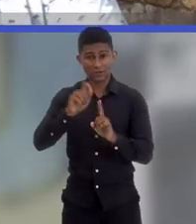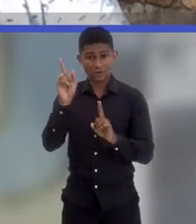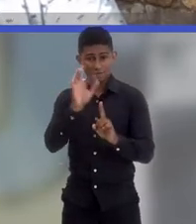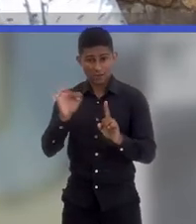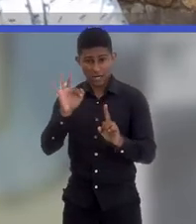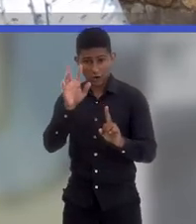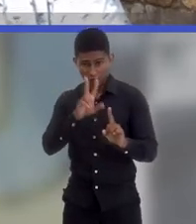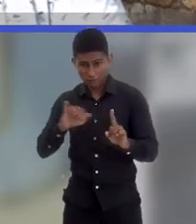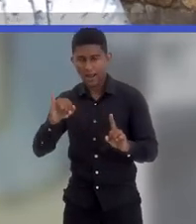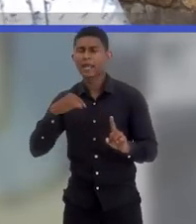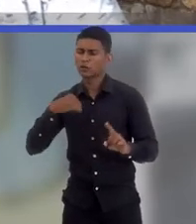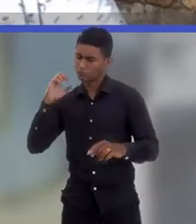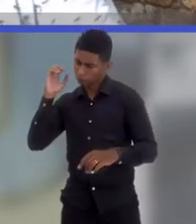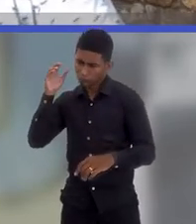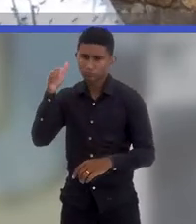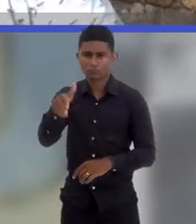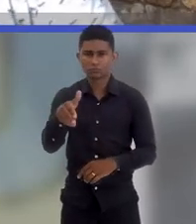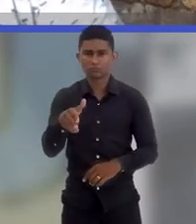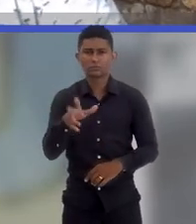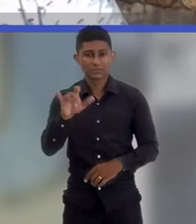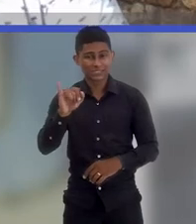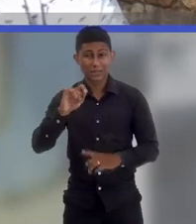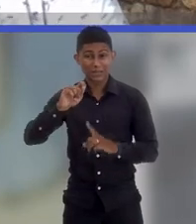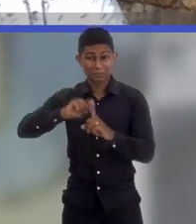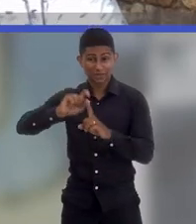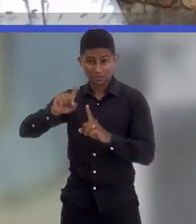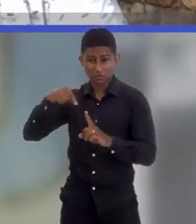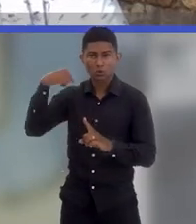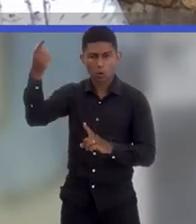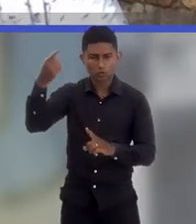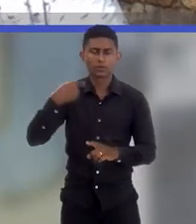for agora, eu estarei lá. Se não for agora, eu vou esperar.